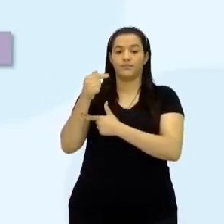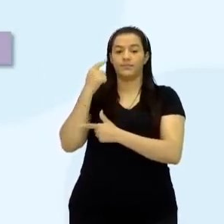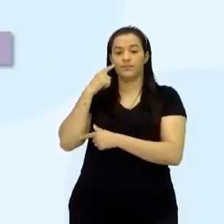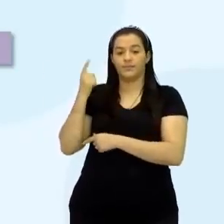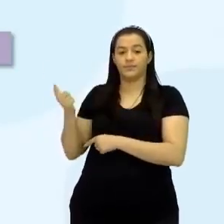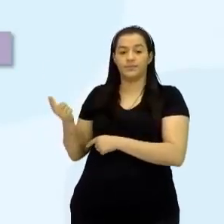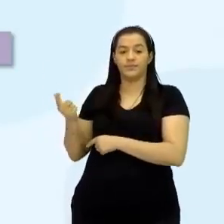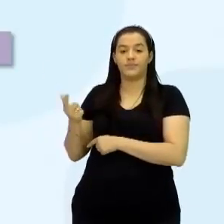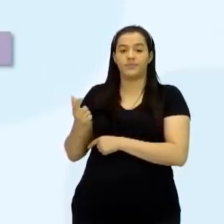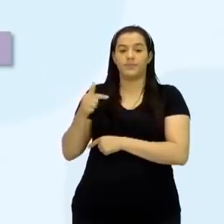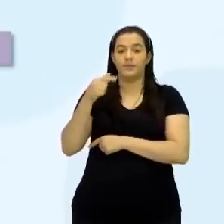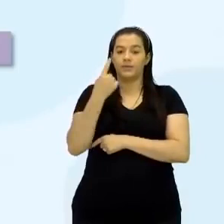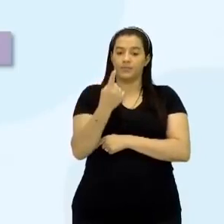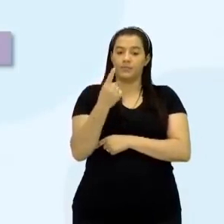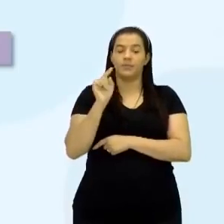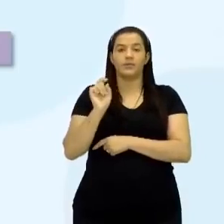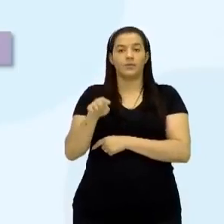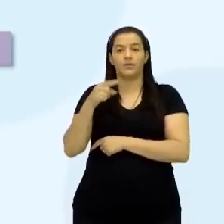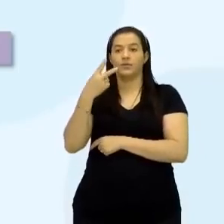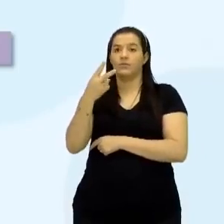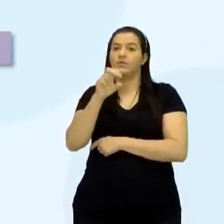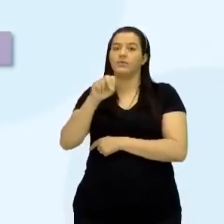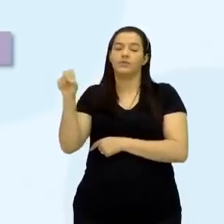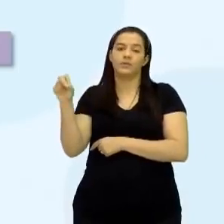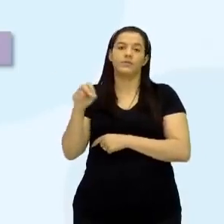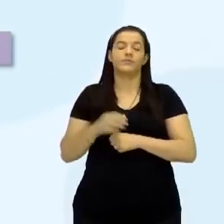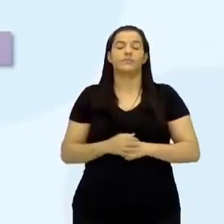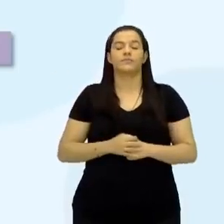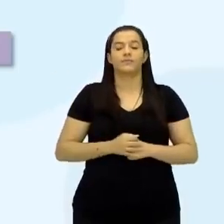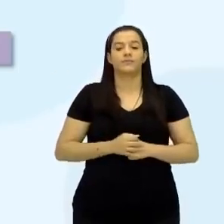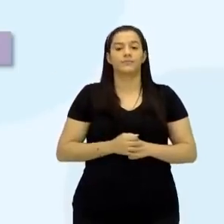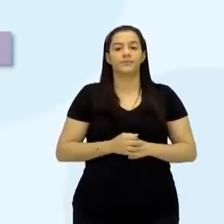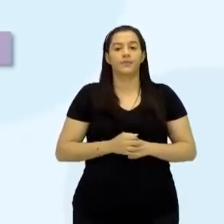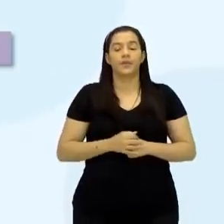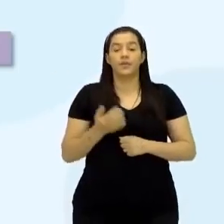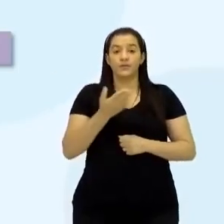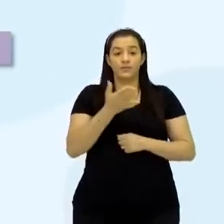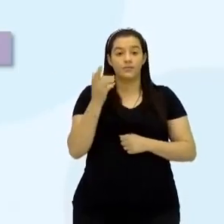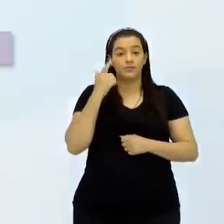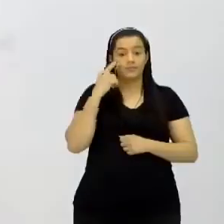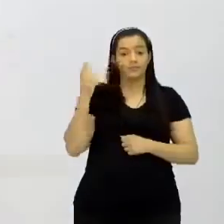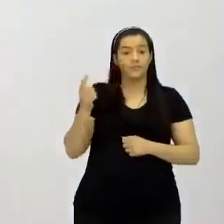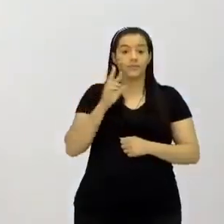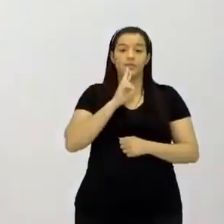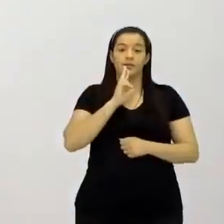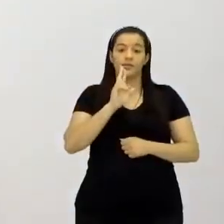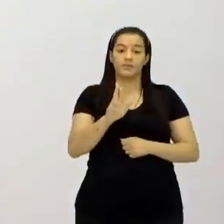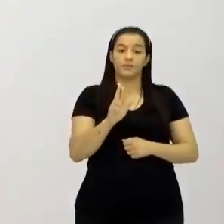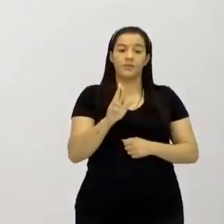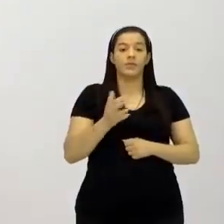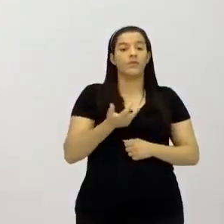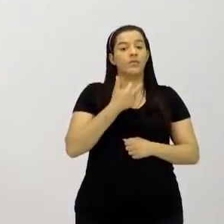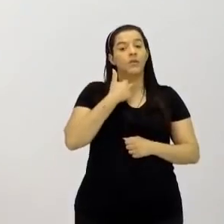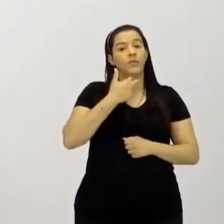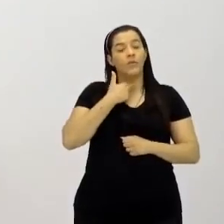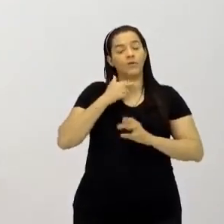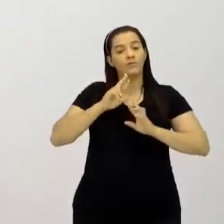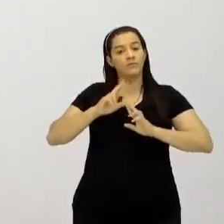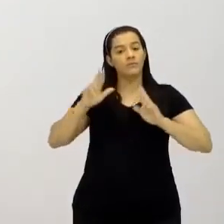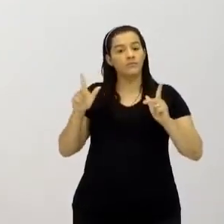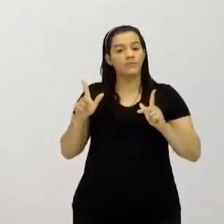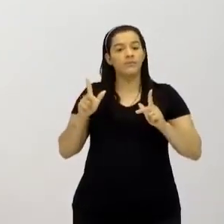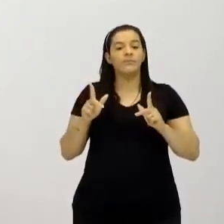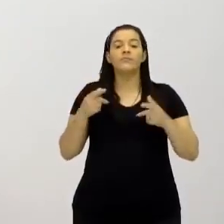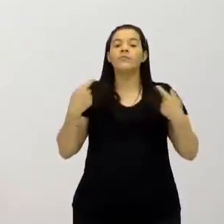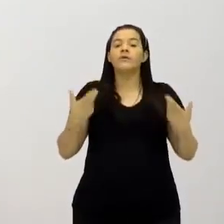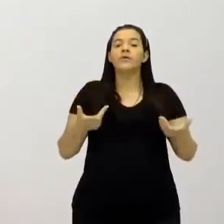pelo 7 ficou igual também a 1.200. E perceba que o resultado não pode dar diferente, porque a gente está